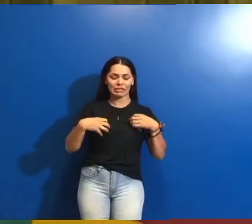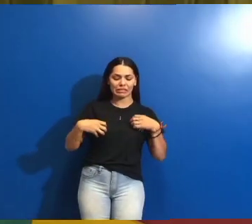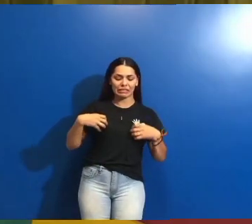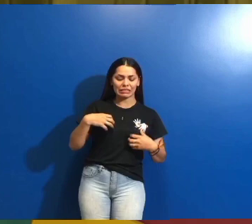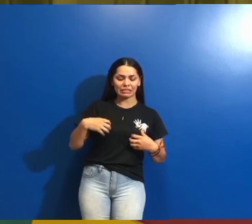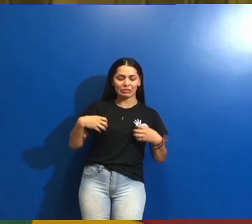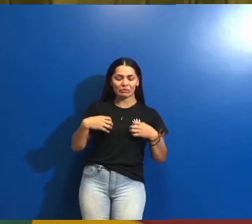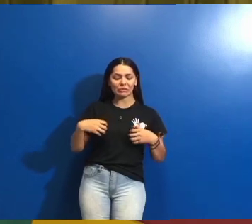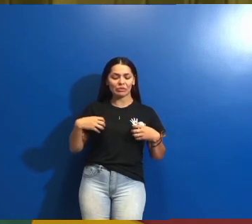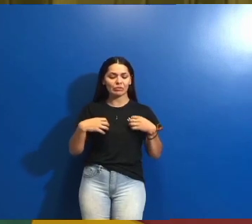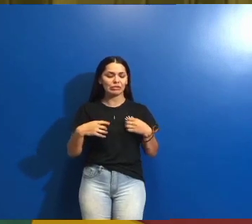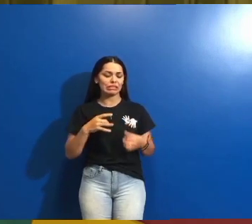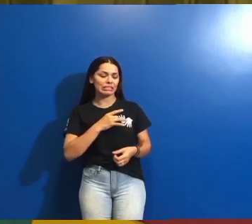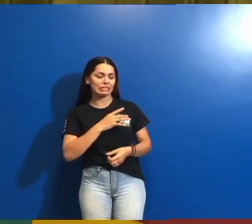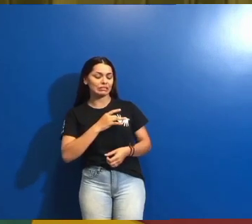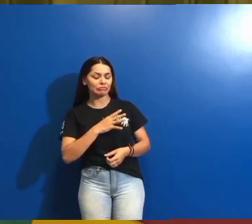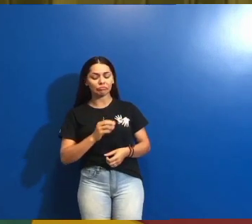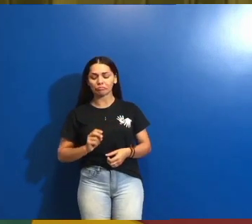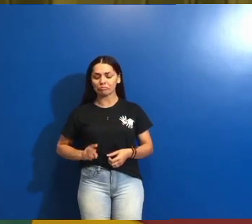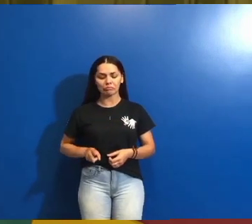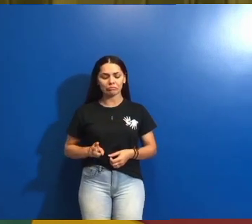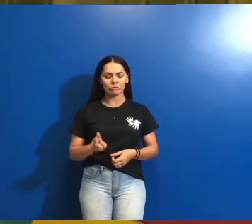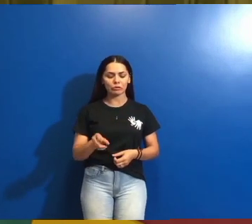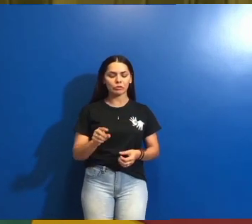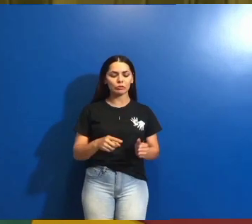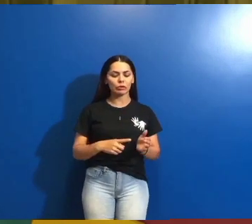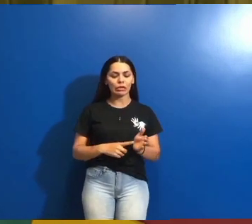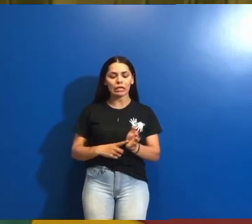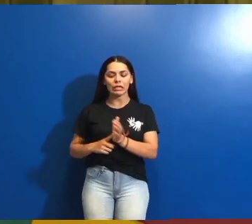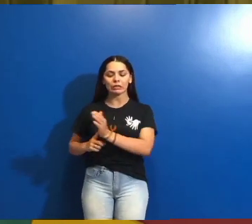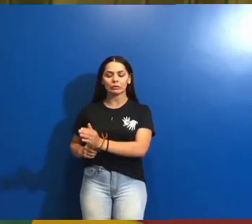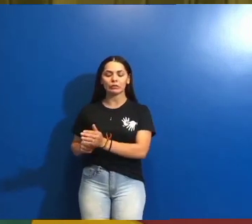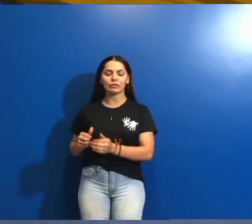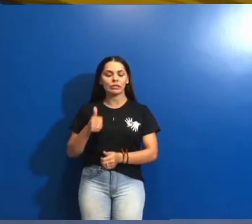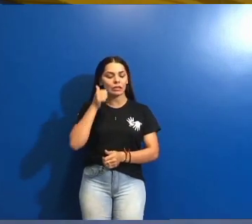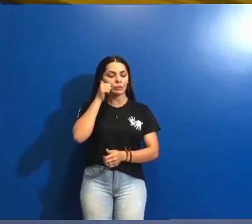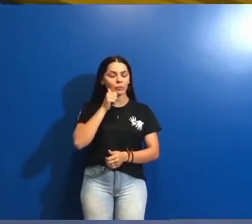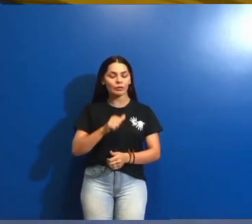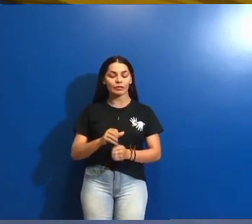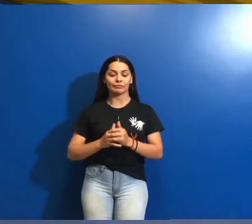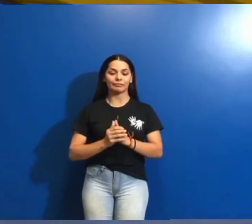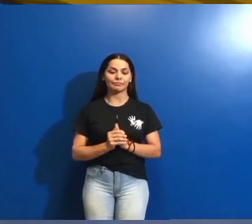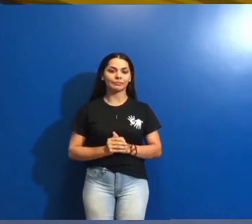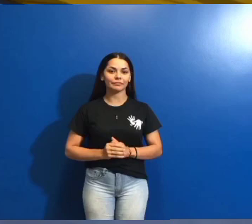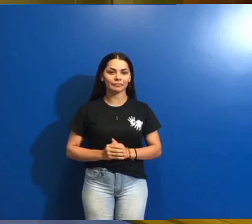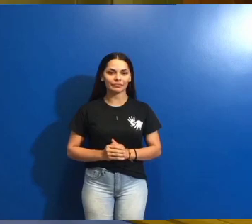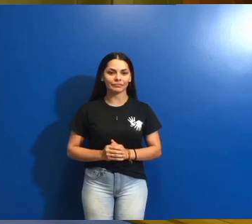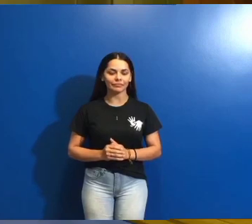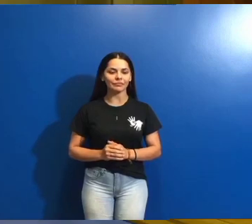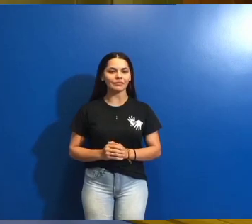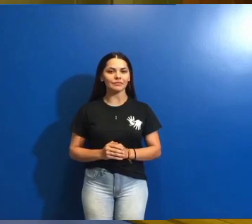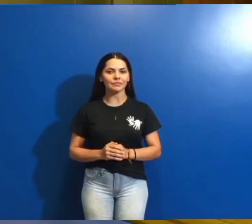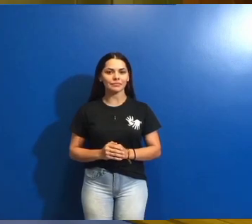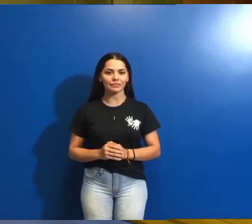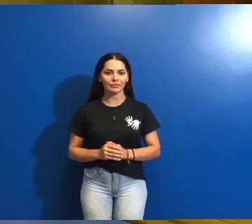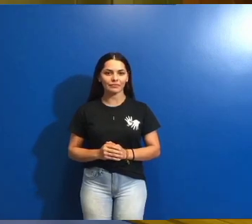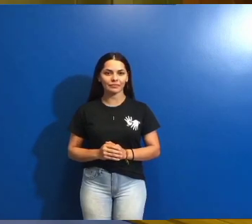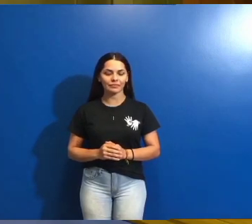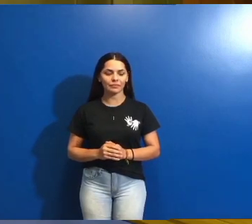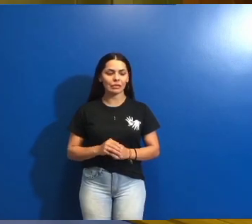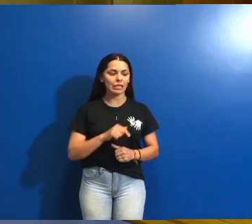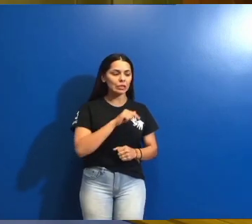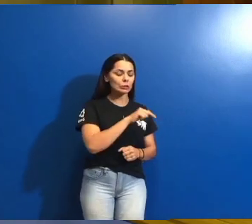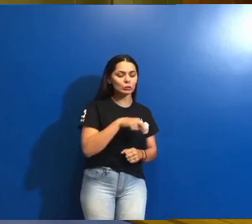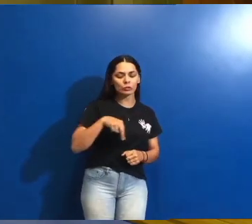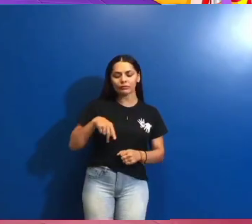estava certo e ficou com muito medo. Mas ela continuou fazendo o que a dama lhe dizia, para não alarmá-la.